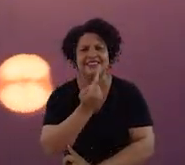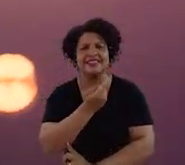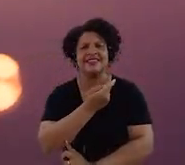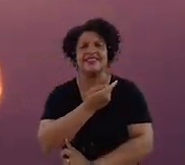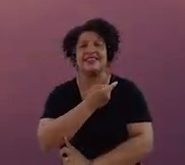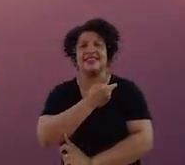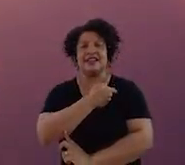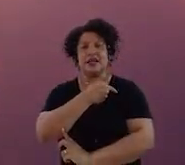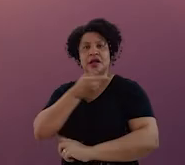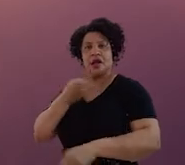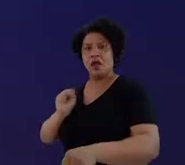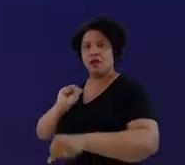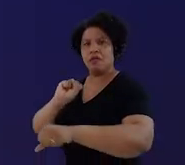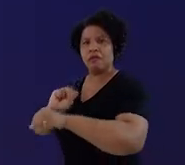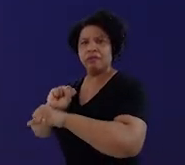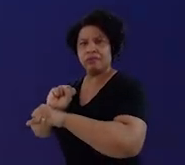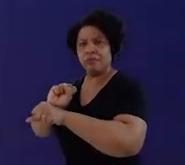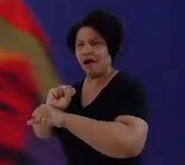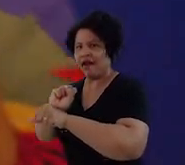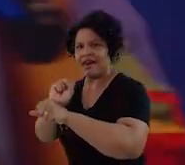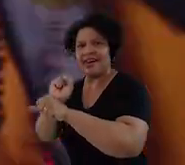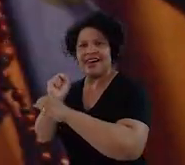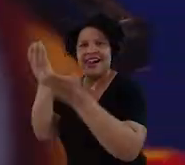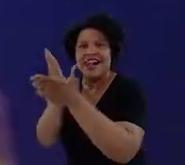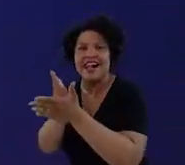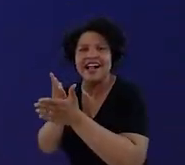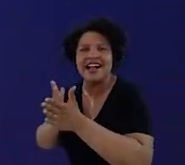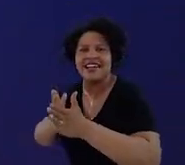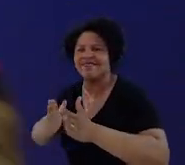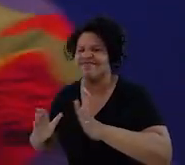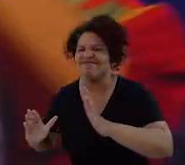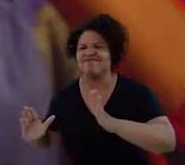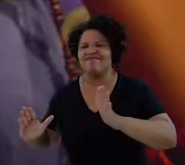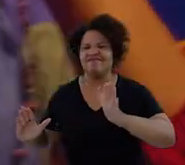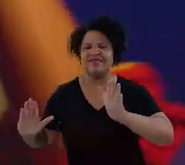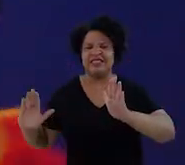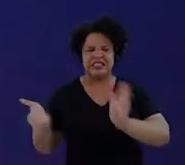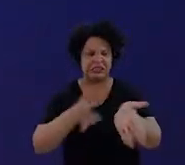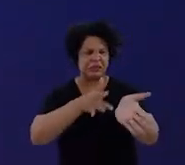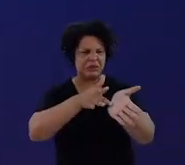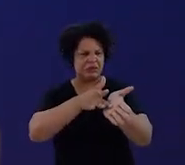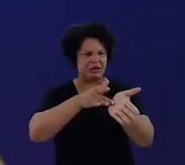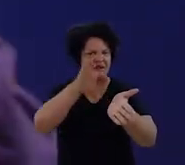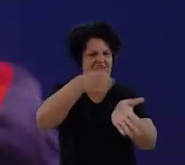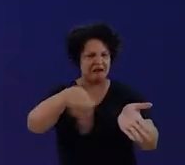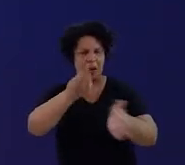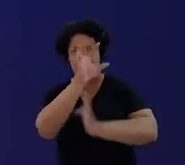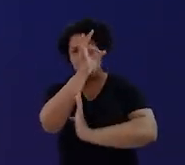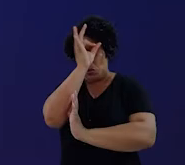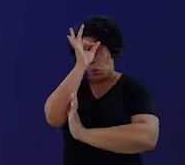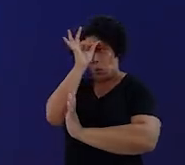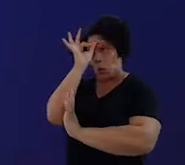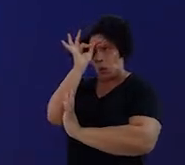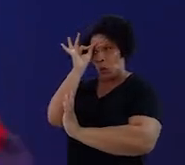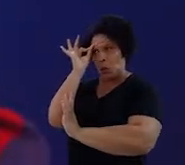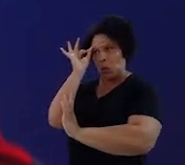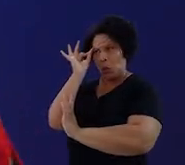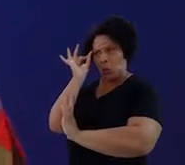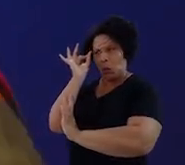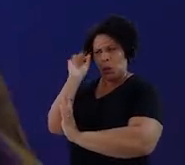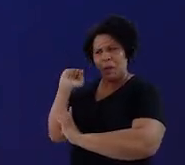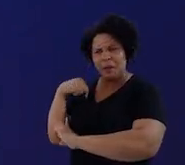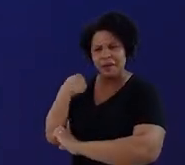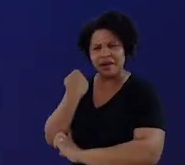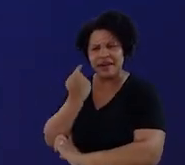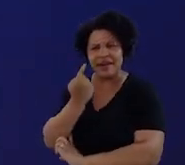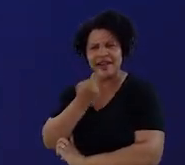mas nada vai me parar. Equilibrando a ideia, papo consciente. Para de fingir que sou inocente. Aonde obra mais barata pra gente. É por isso